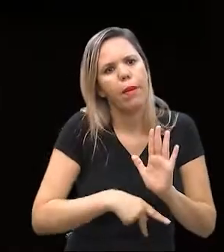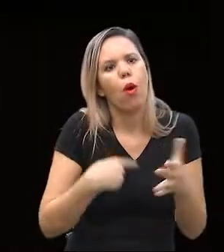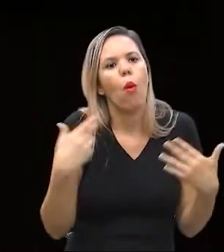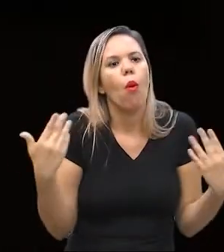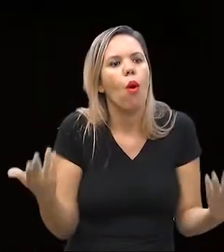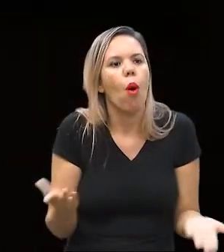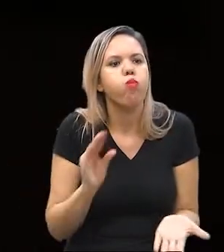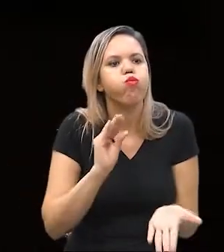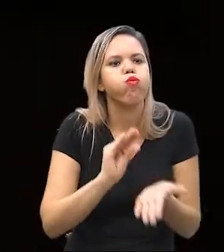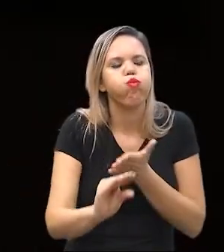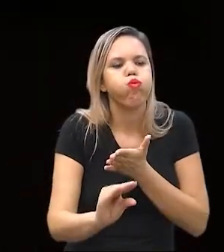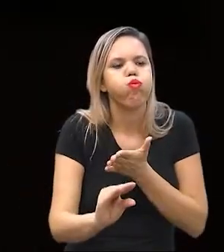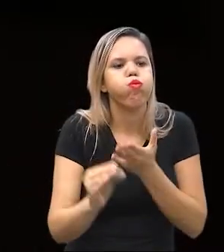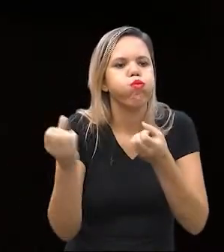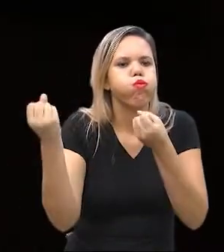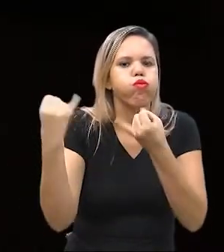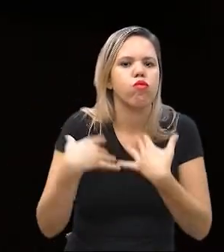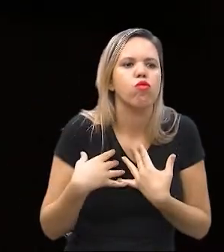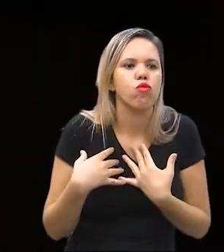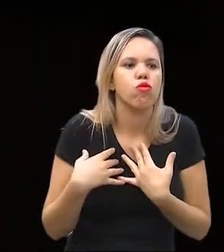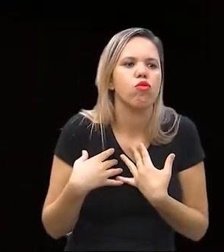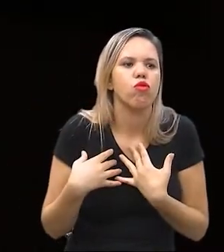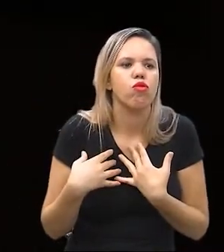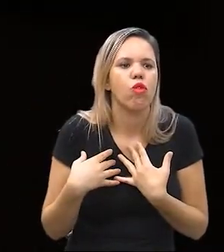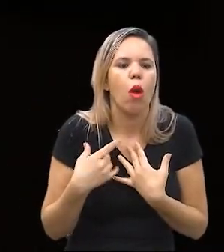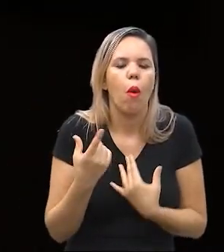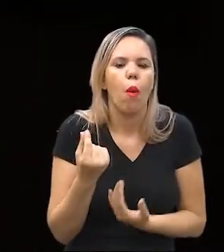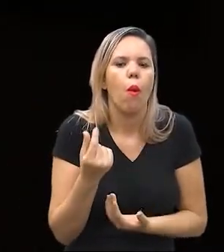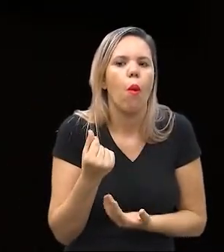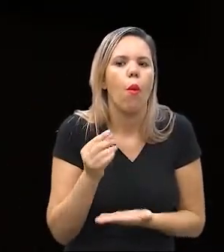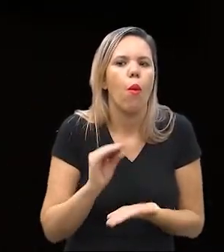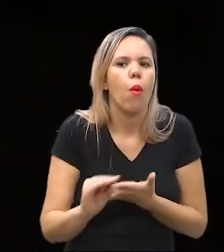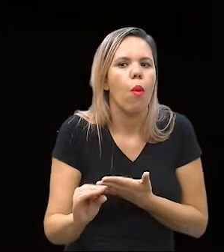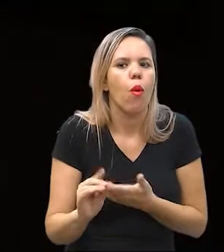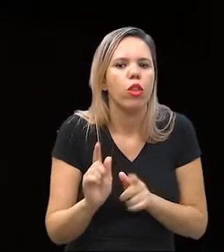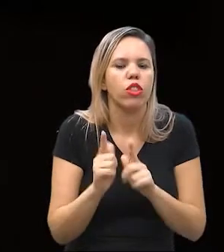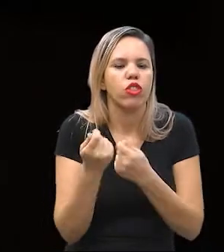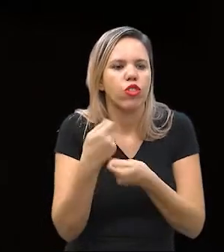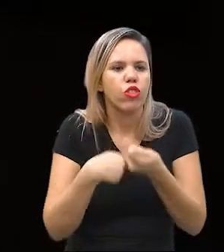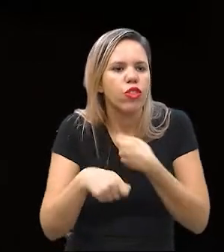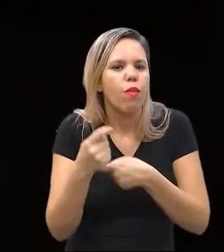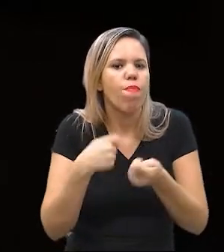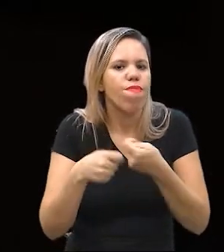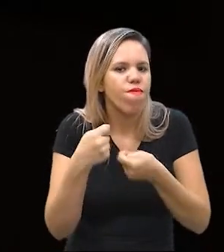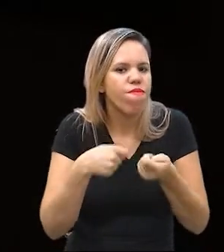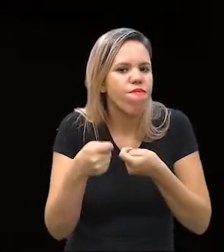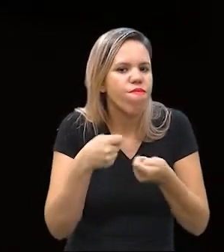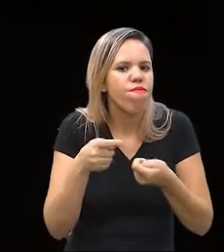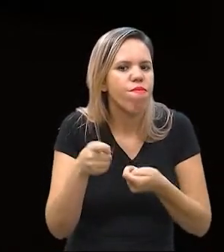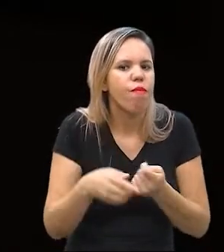foi de investimento? Me conta um pouquinho dessa parte financeira e da gestão desse negócio.